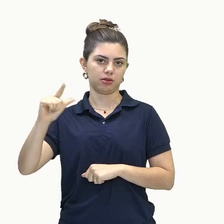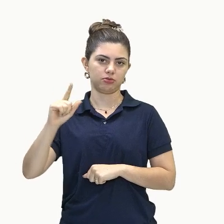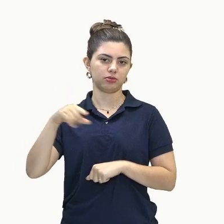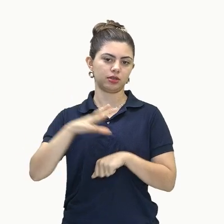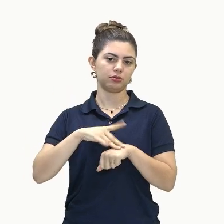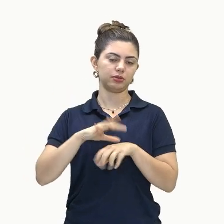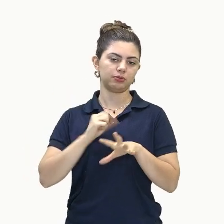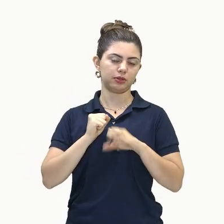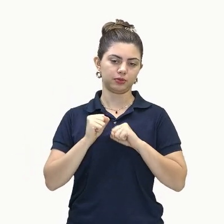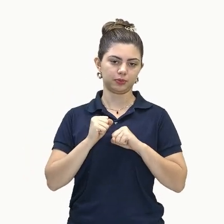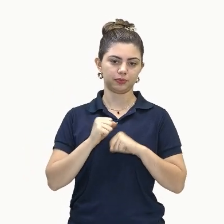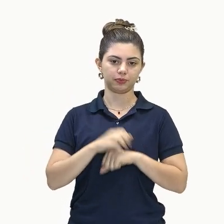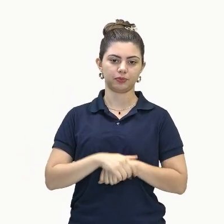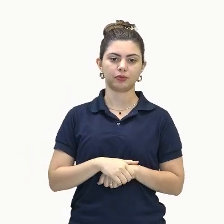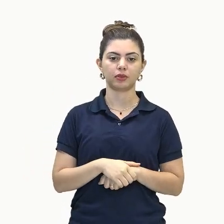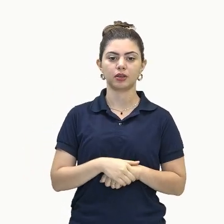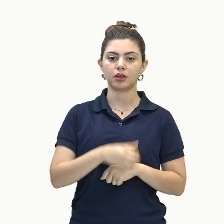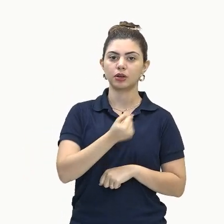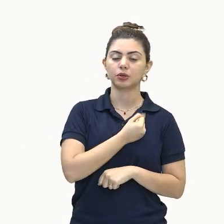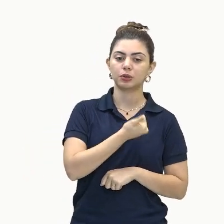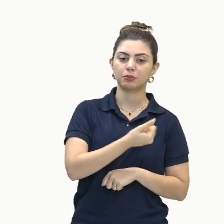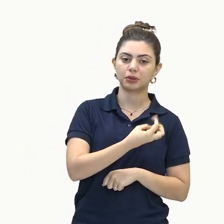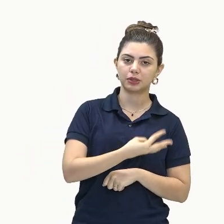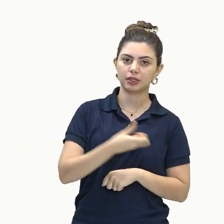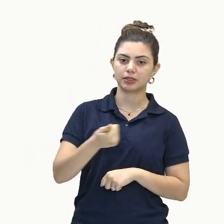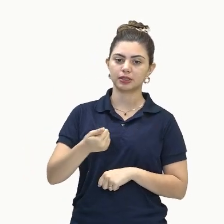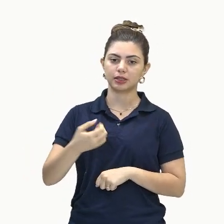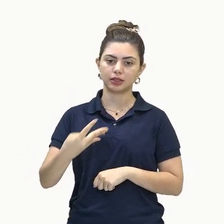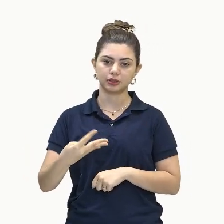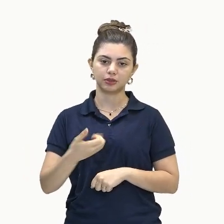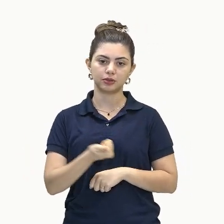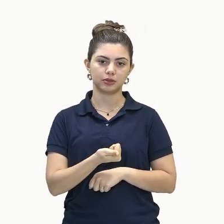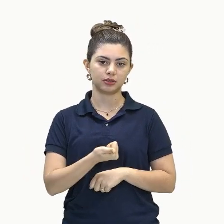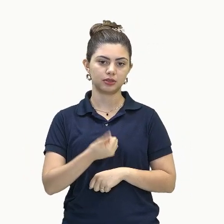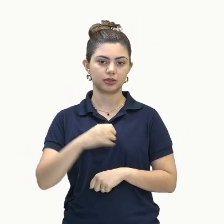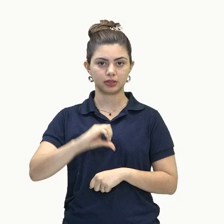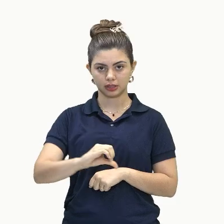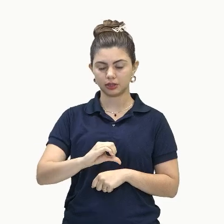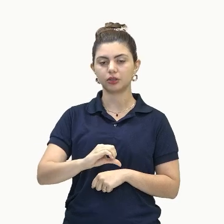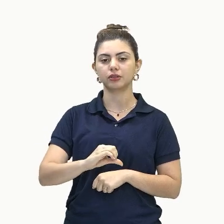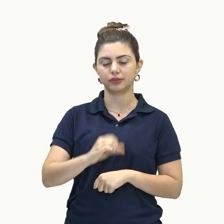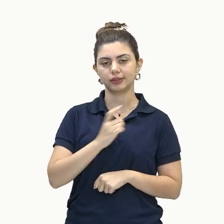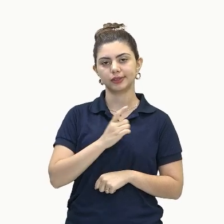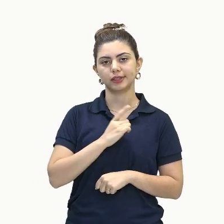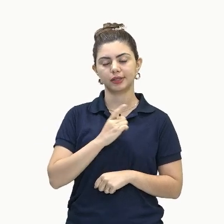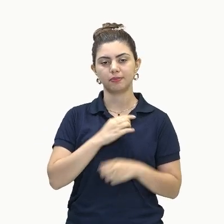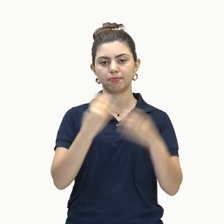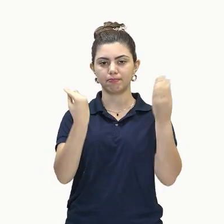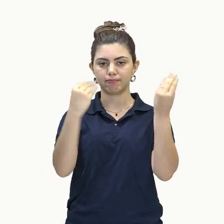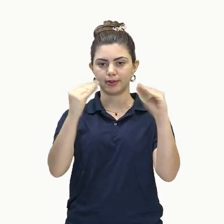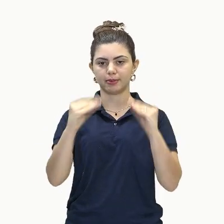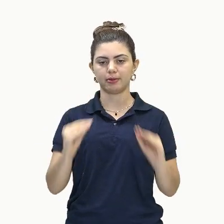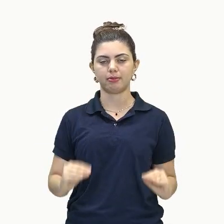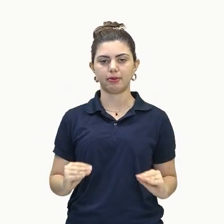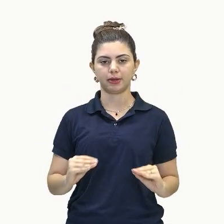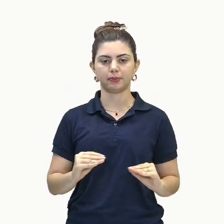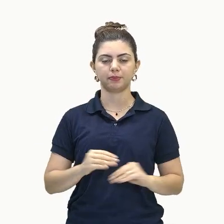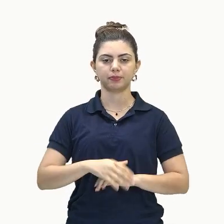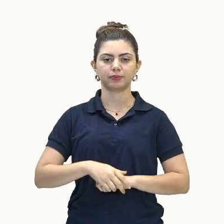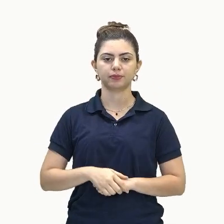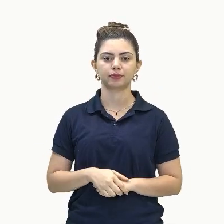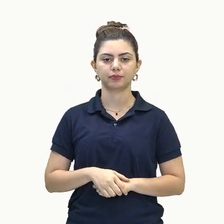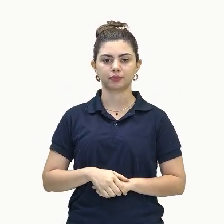Muito bem, o indivíduo 13, o indivíduo 14, o indivíduo 19. Então, vamos começar aqui a